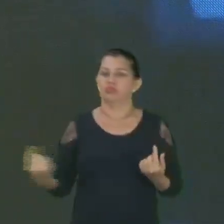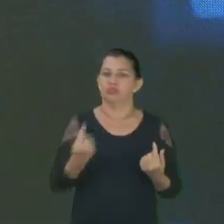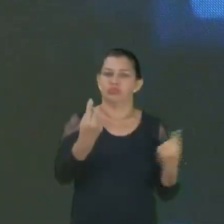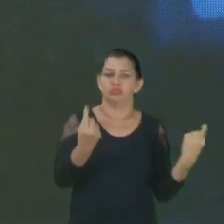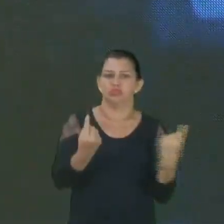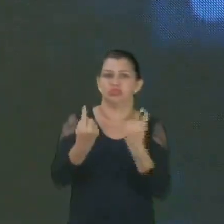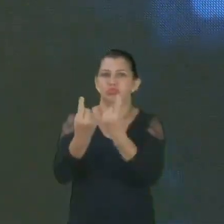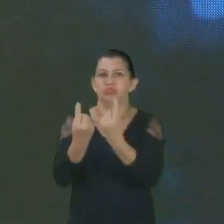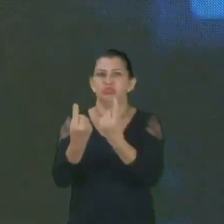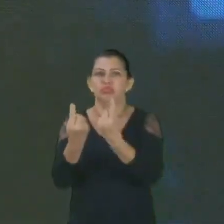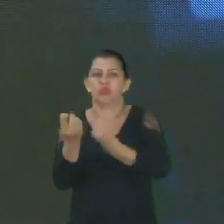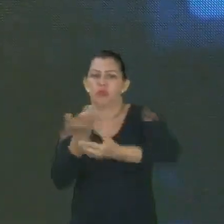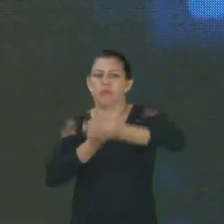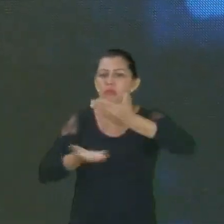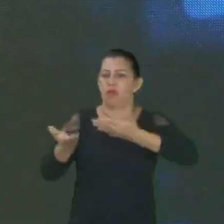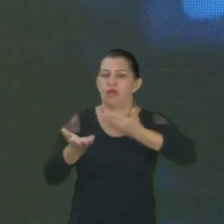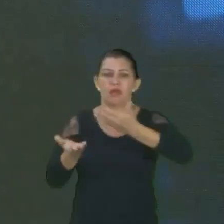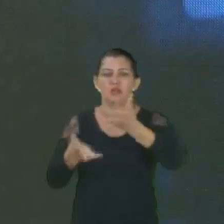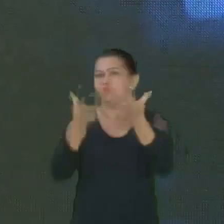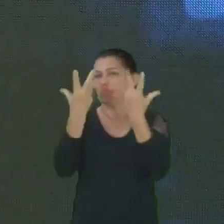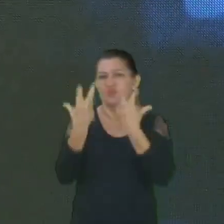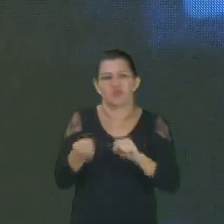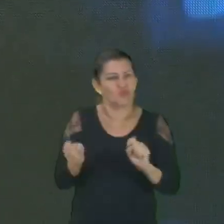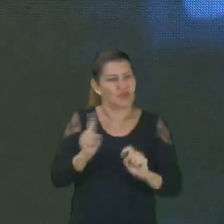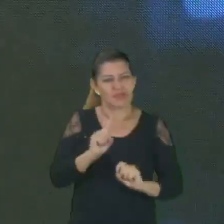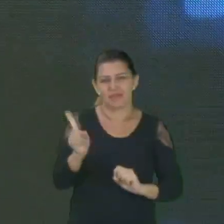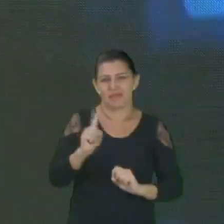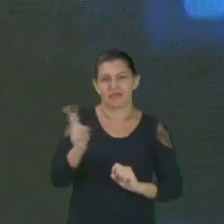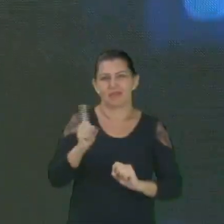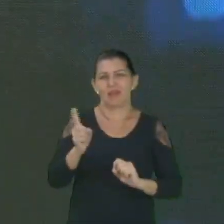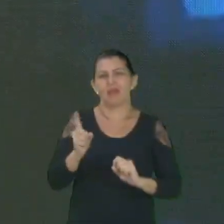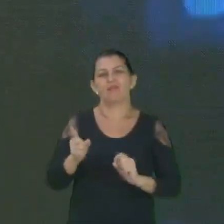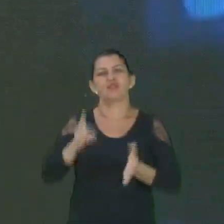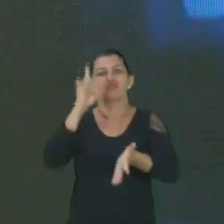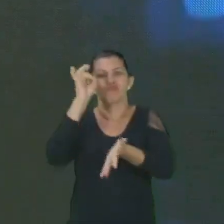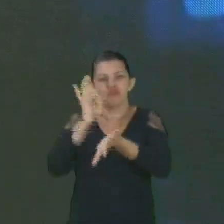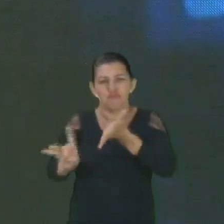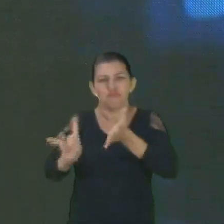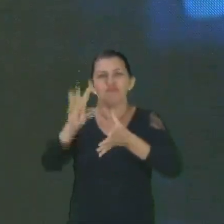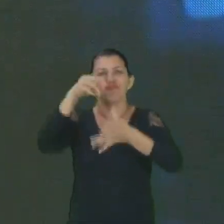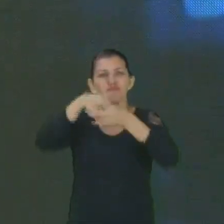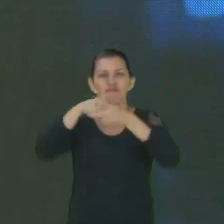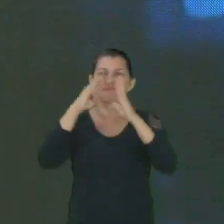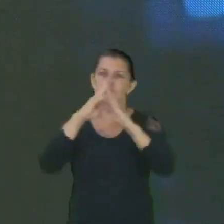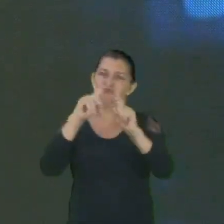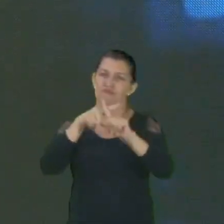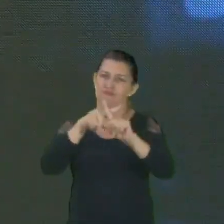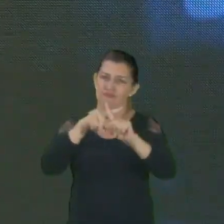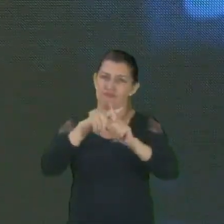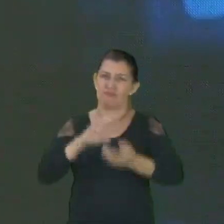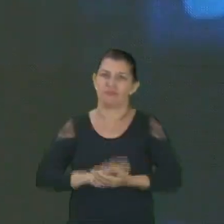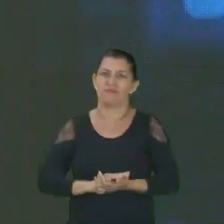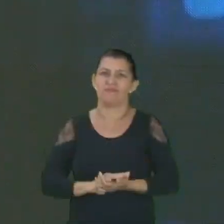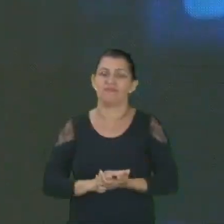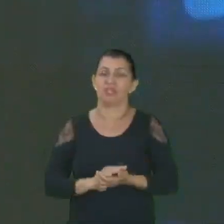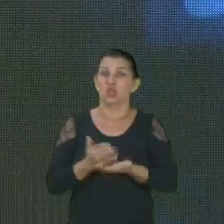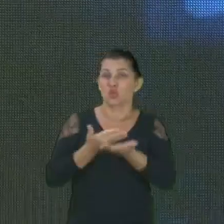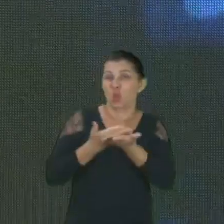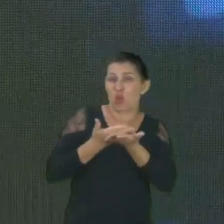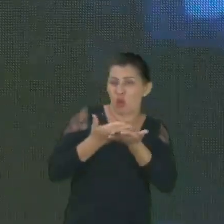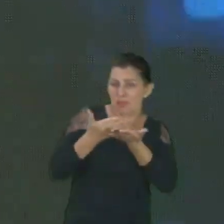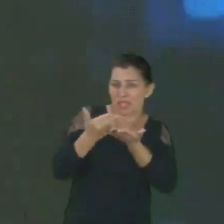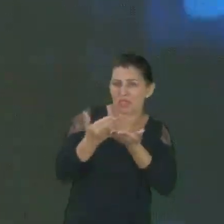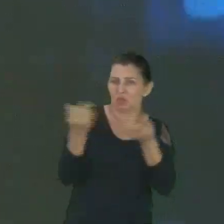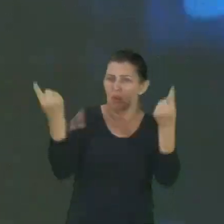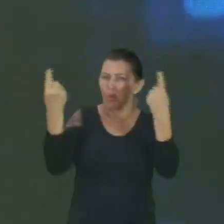gentio. E começou a acontecer barreiras e divisões dentro da igreja. Quando começou a acontecer barreiras